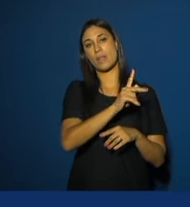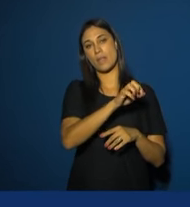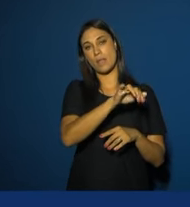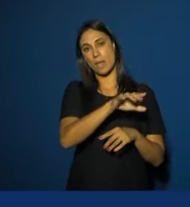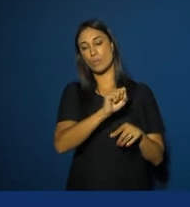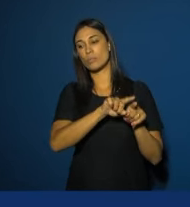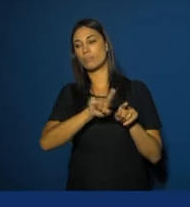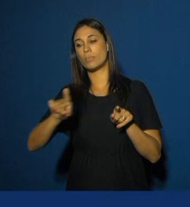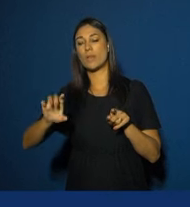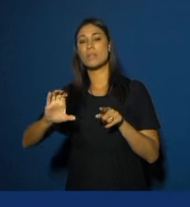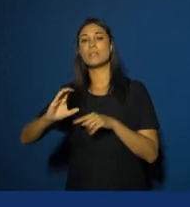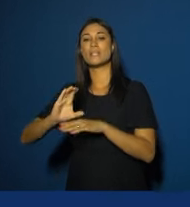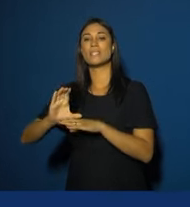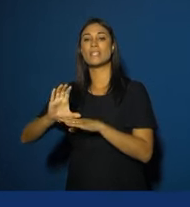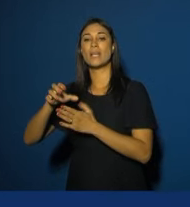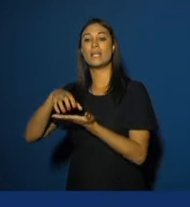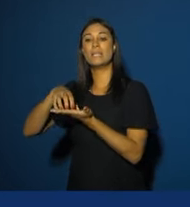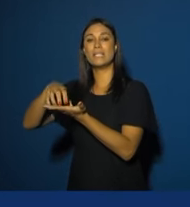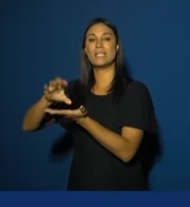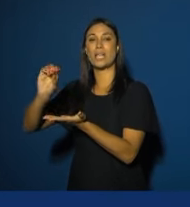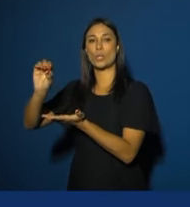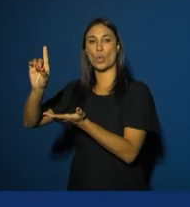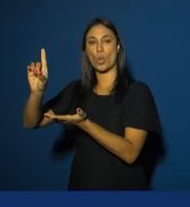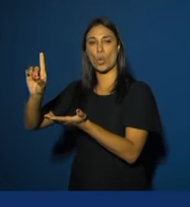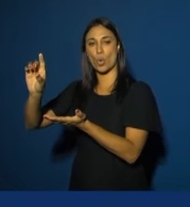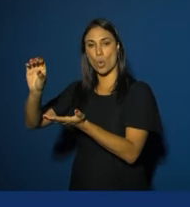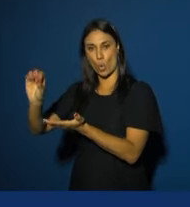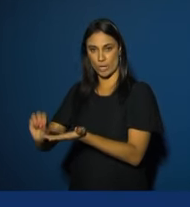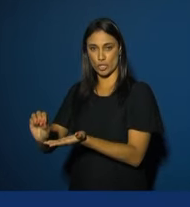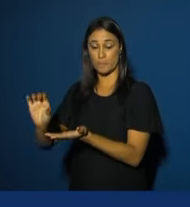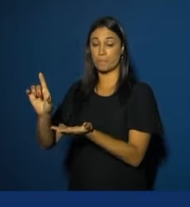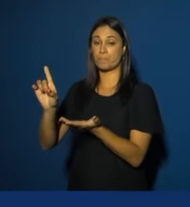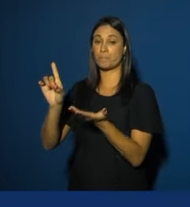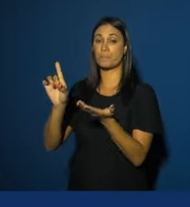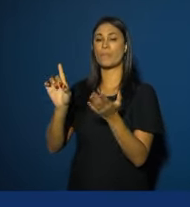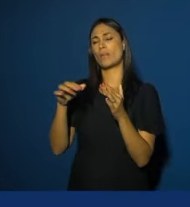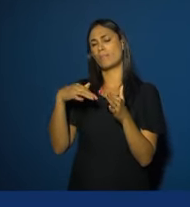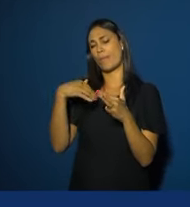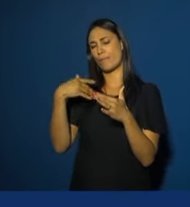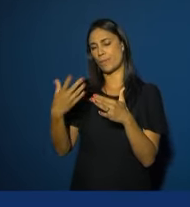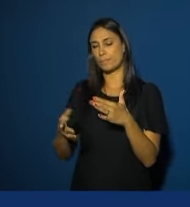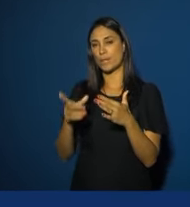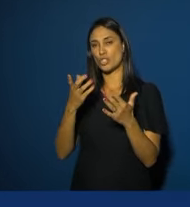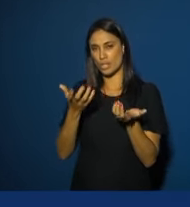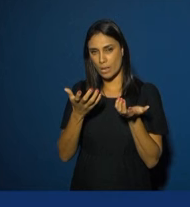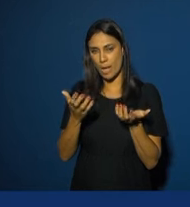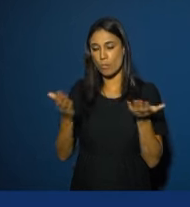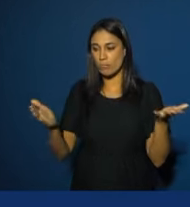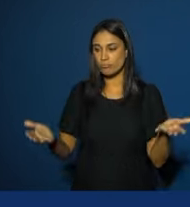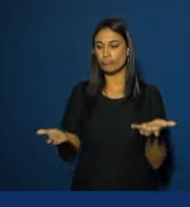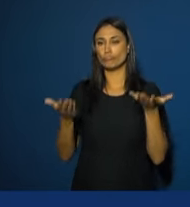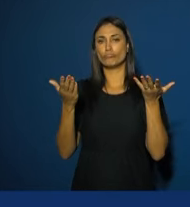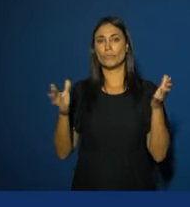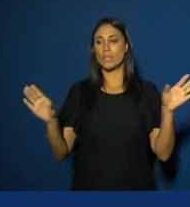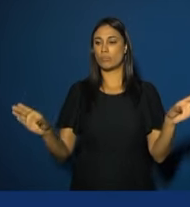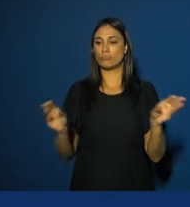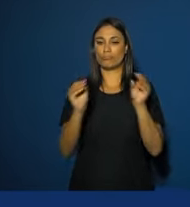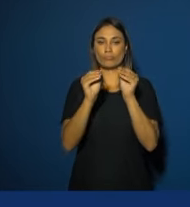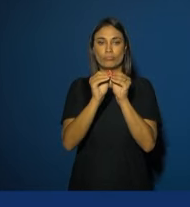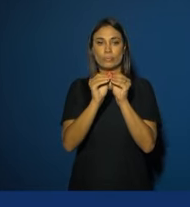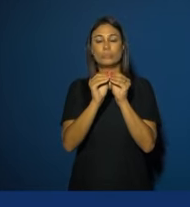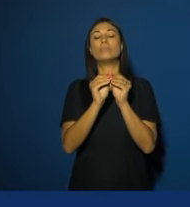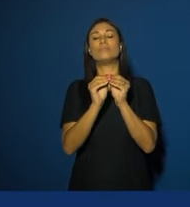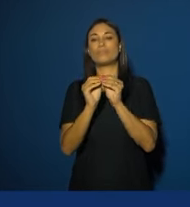Centro-Oeste, junto com o investimento privado lá da Transnordestina. Enfim, nós queremos promover essa integração dos